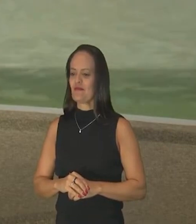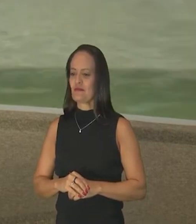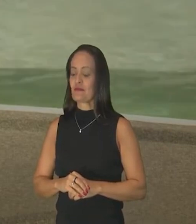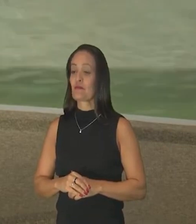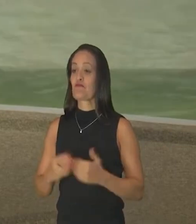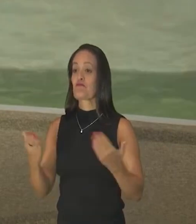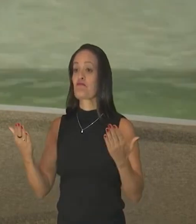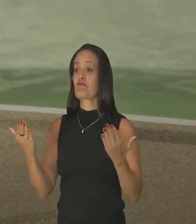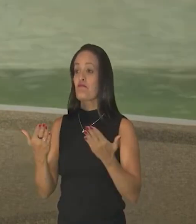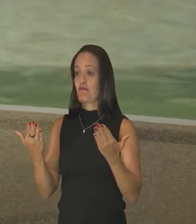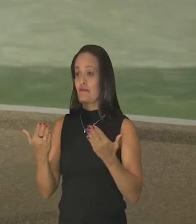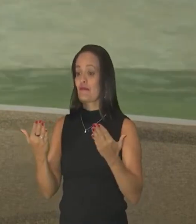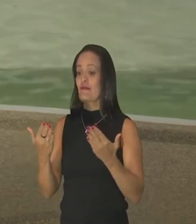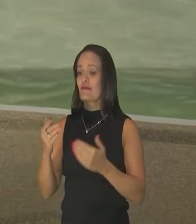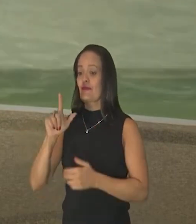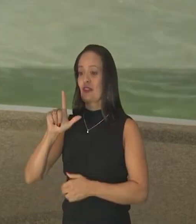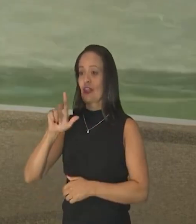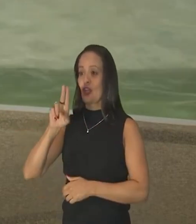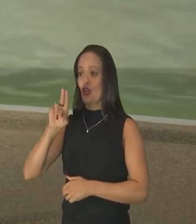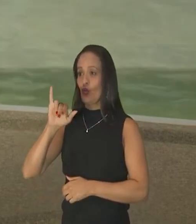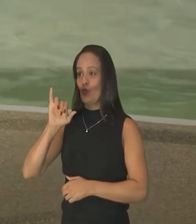Eu recebo também o Luiz,